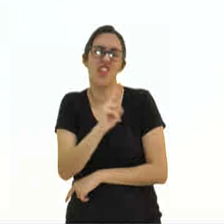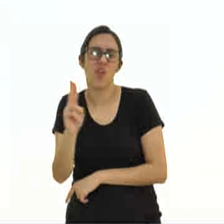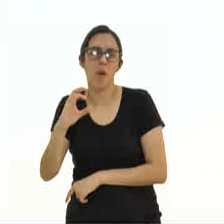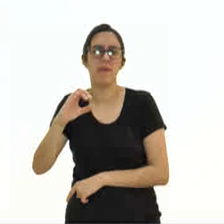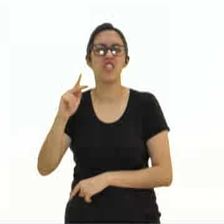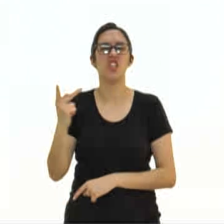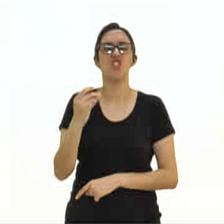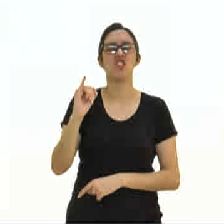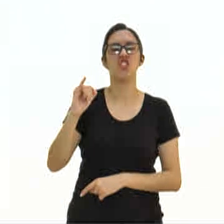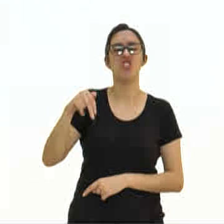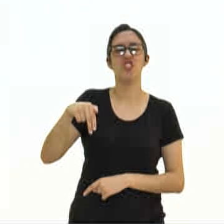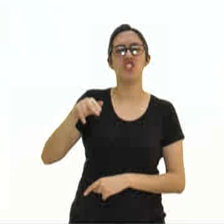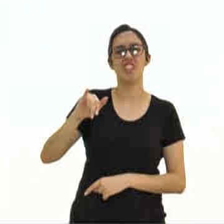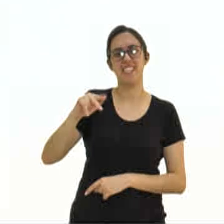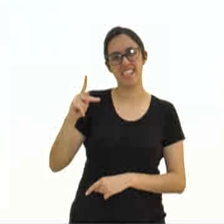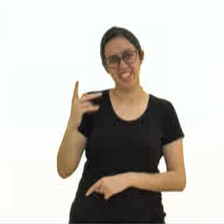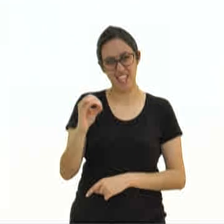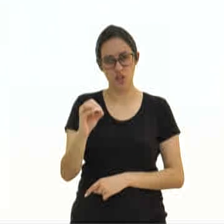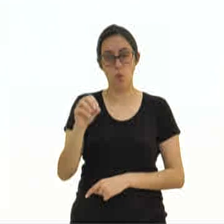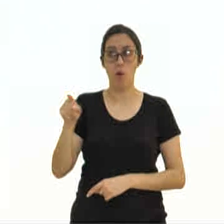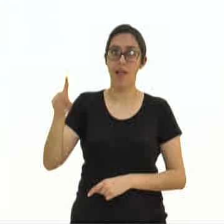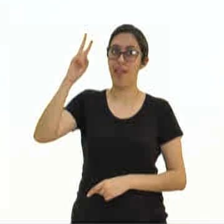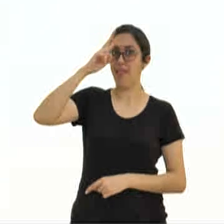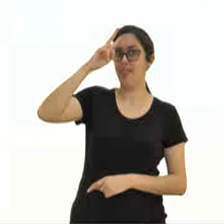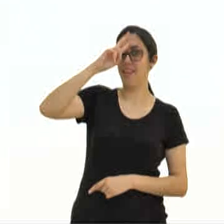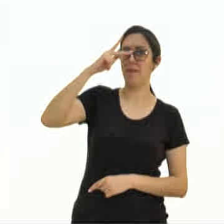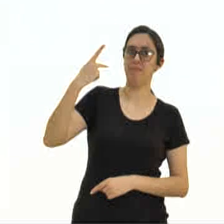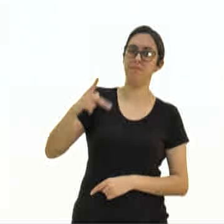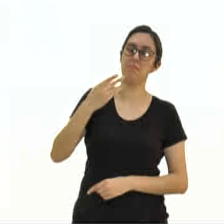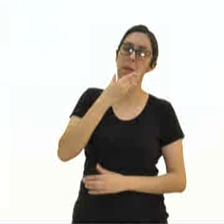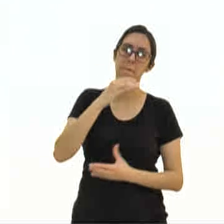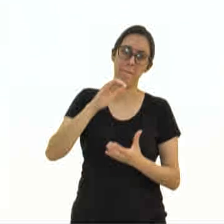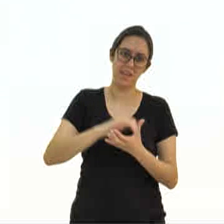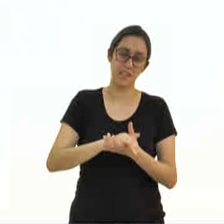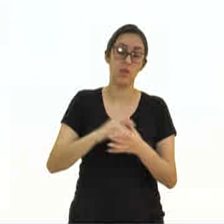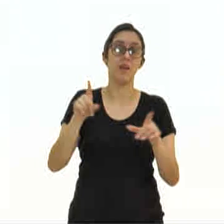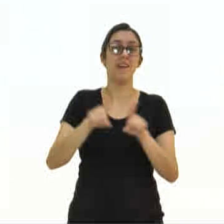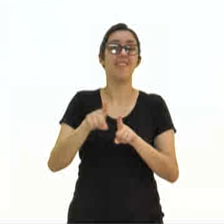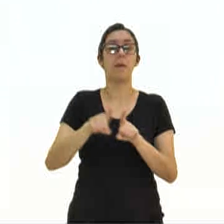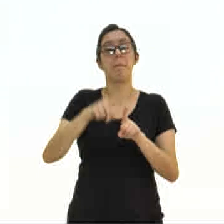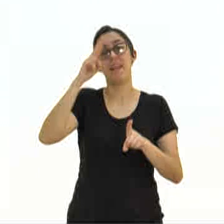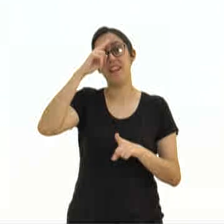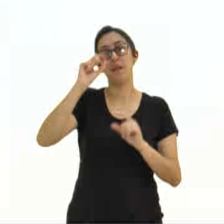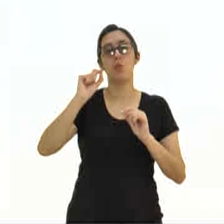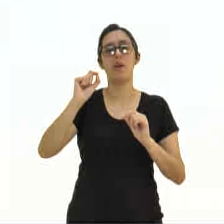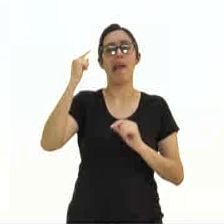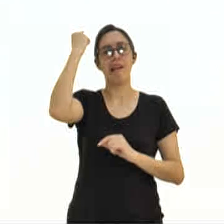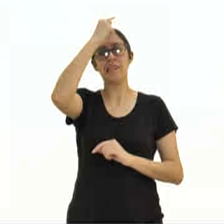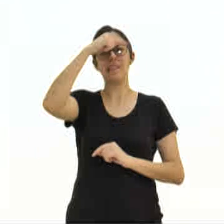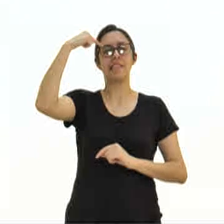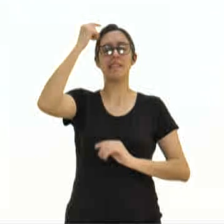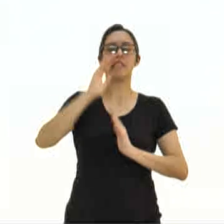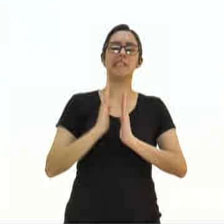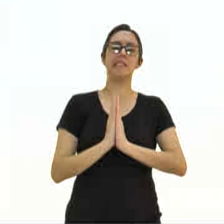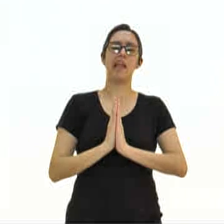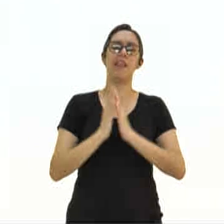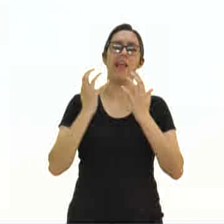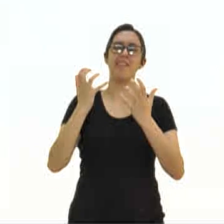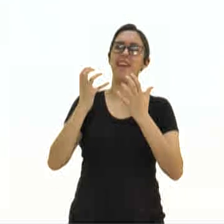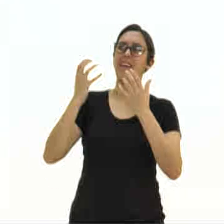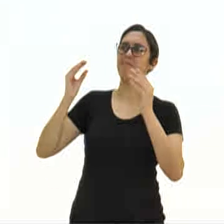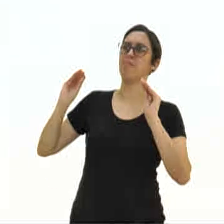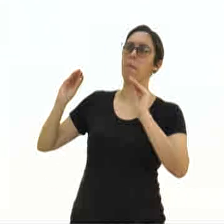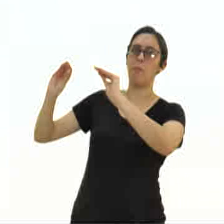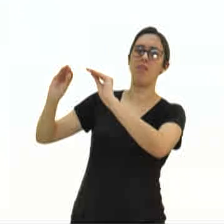Chiquinho. Então, ela se lembra do marido. Ela lembra também das santas, que ela gostaria de ter na parede. E